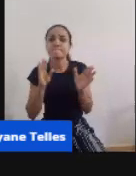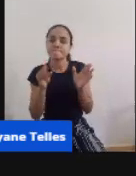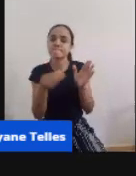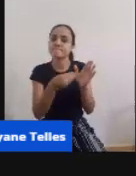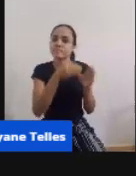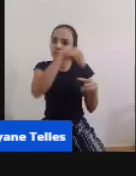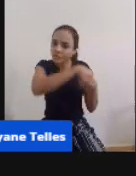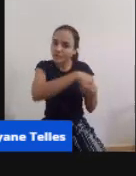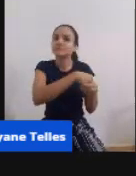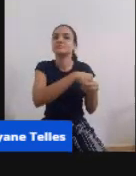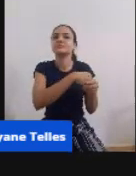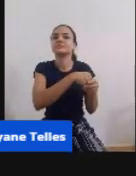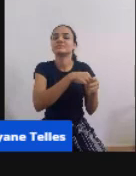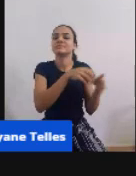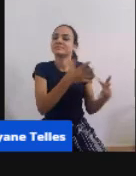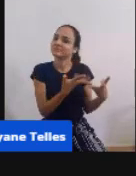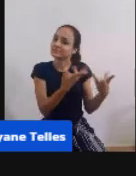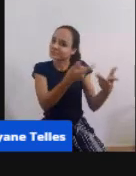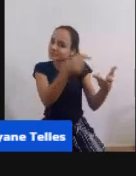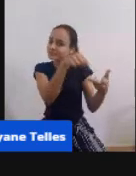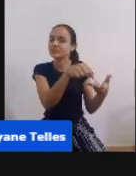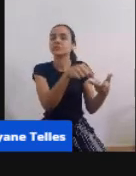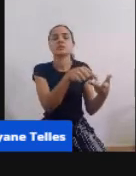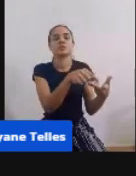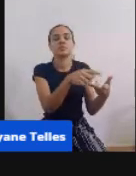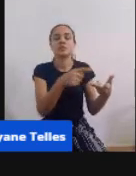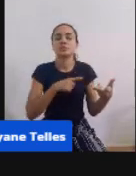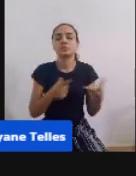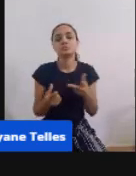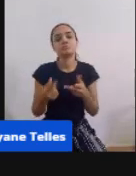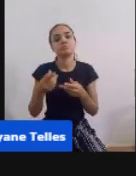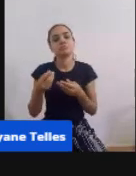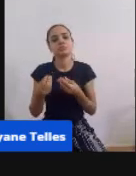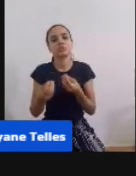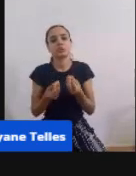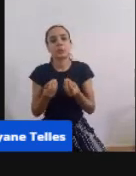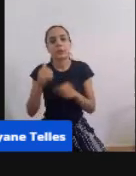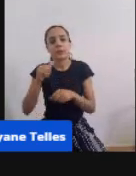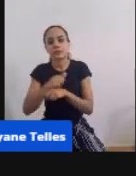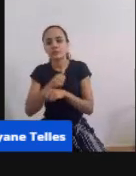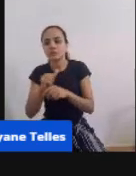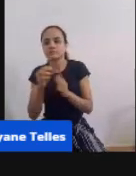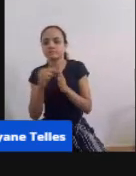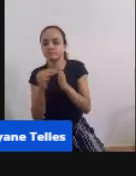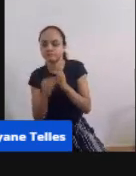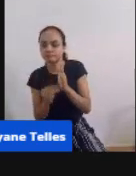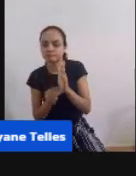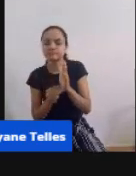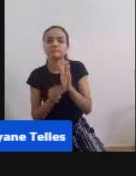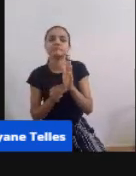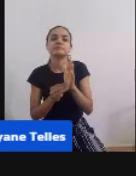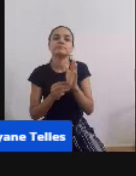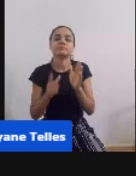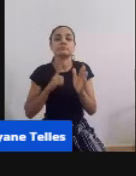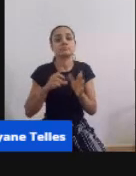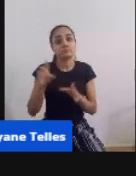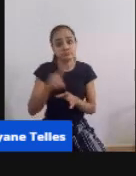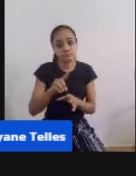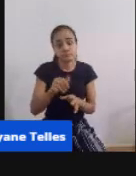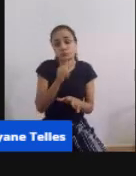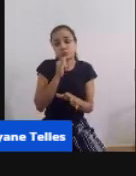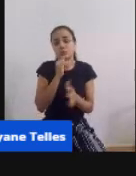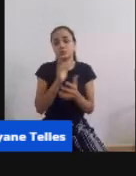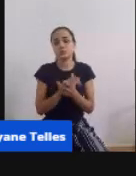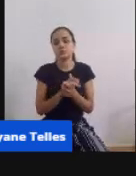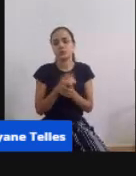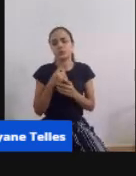metodológico ele tem datas. Por quê? Eu posso, de repente, fazer um planejamento por um determinado período, e nesse período